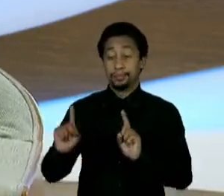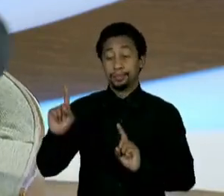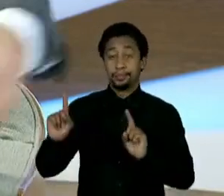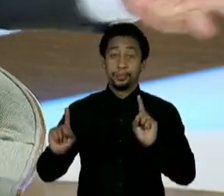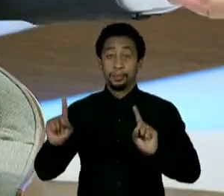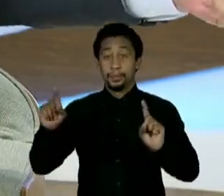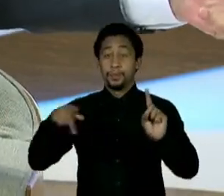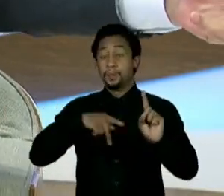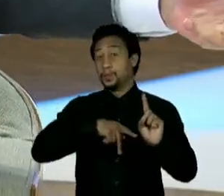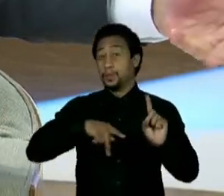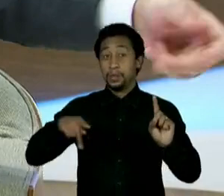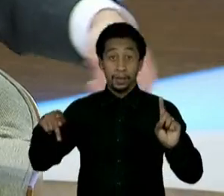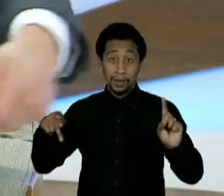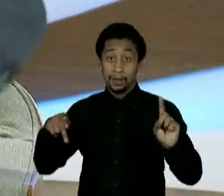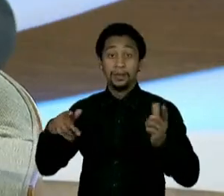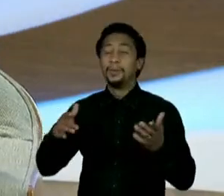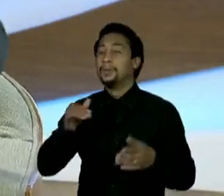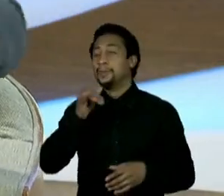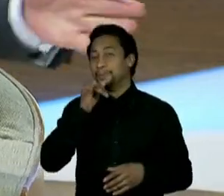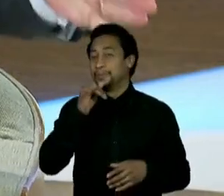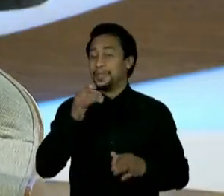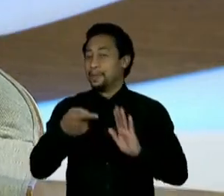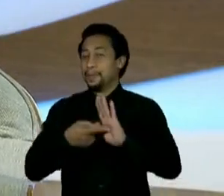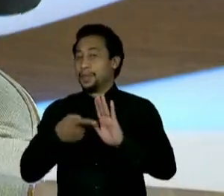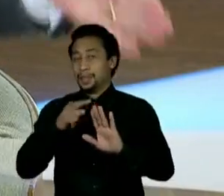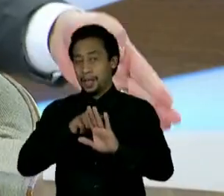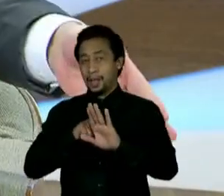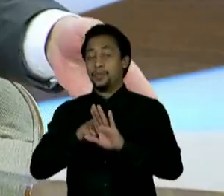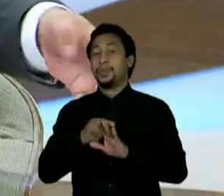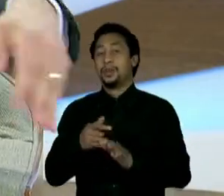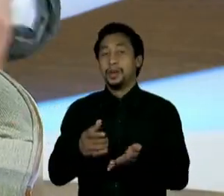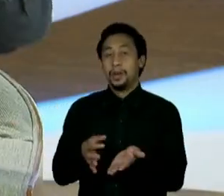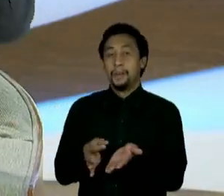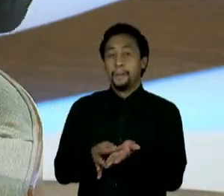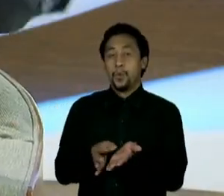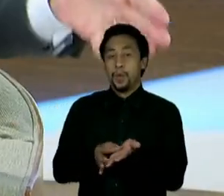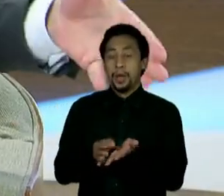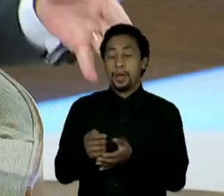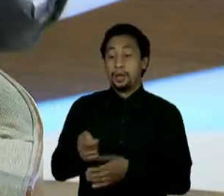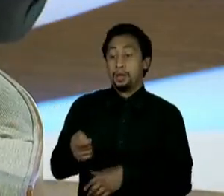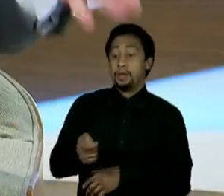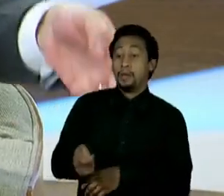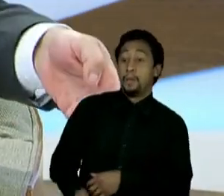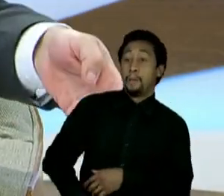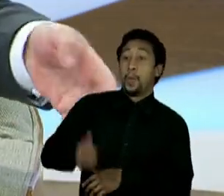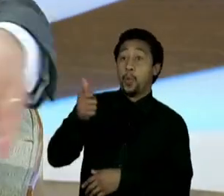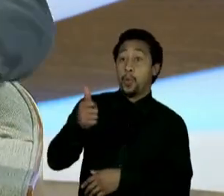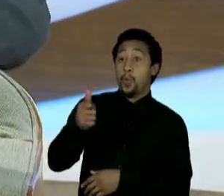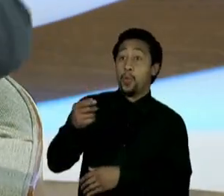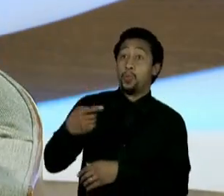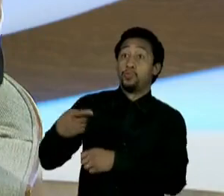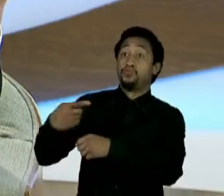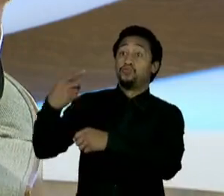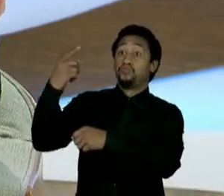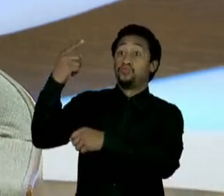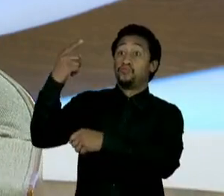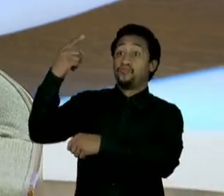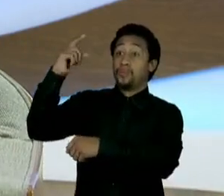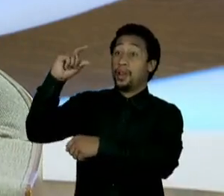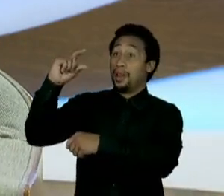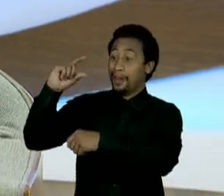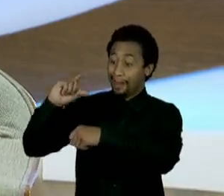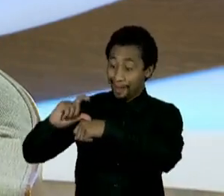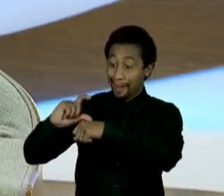jogasse sem vezes a moeda aqui jamais cairia duas de pé a dele caiu de pé naquele momento no momento eleitoral